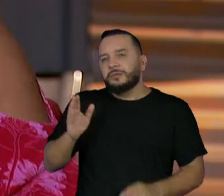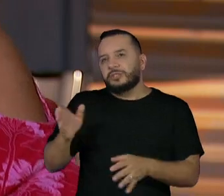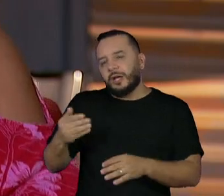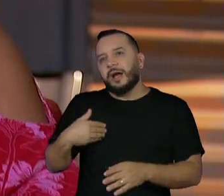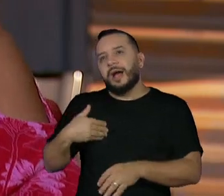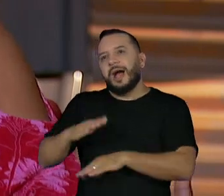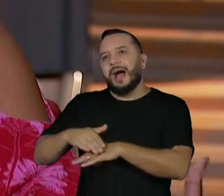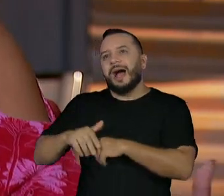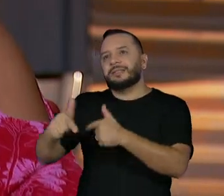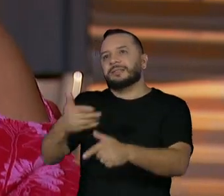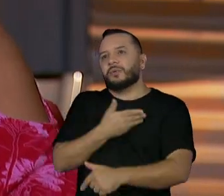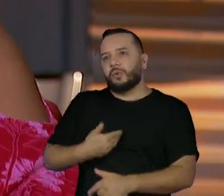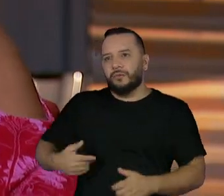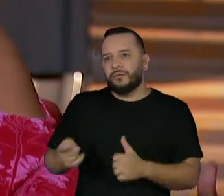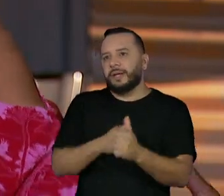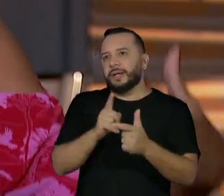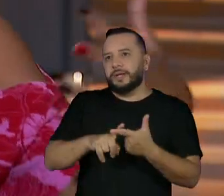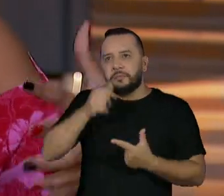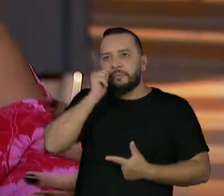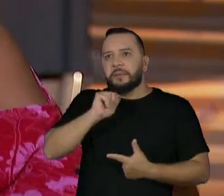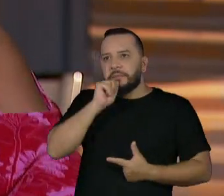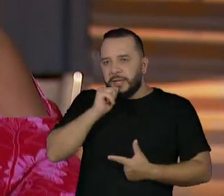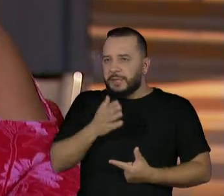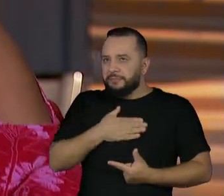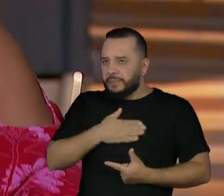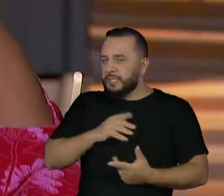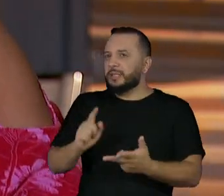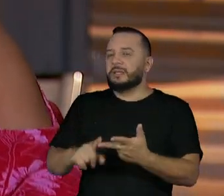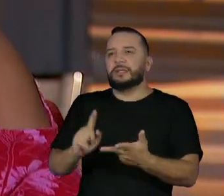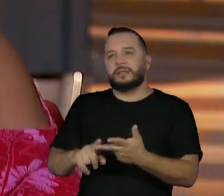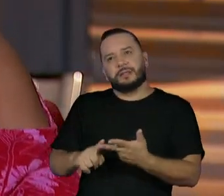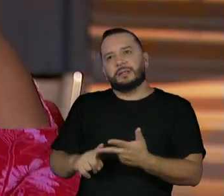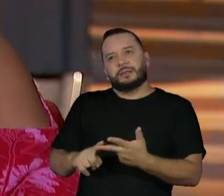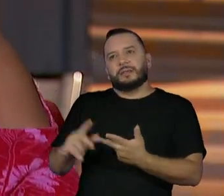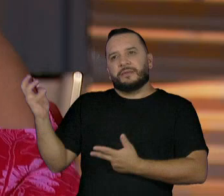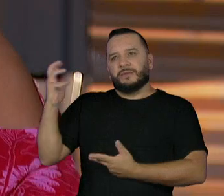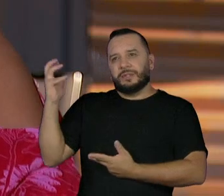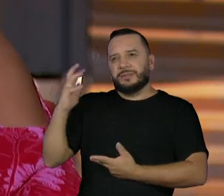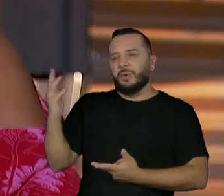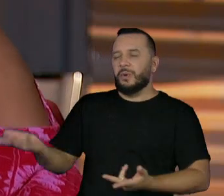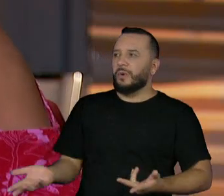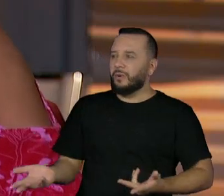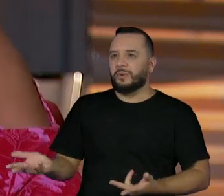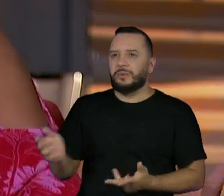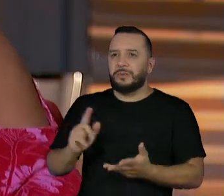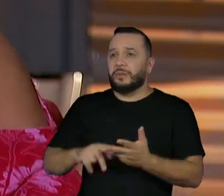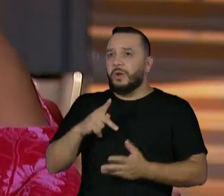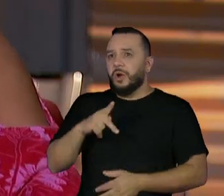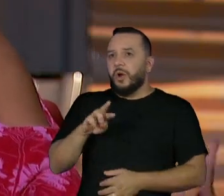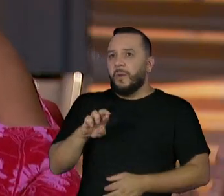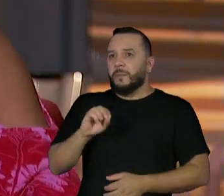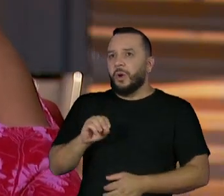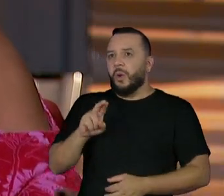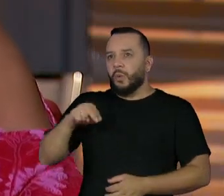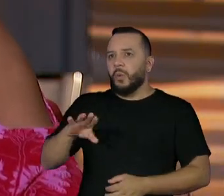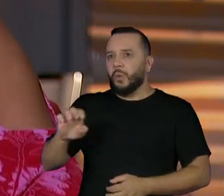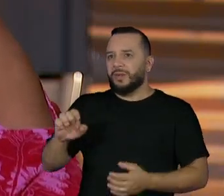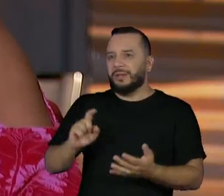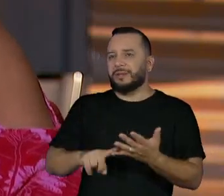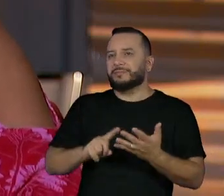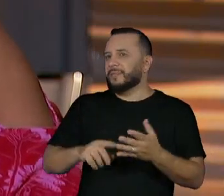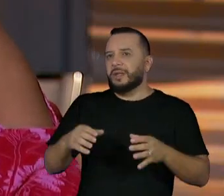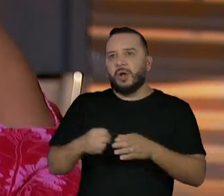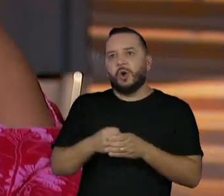foi a minha mãe, né? Ter essa estrutura em casa é fundamental. O ProUni, as cotas, tudo isso